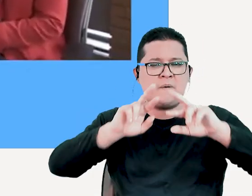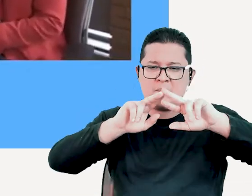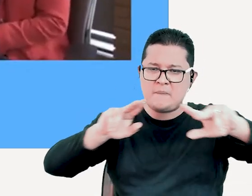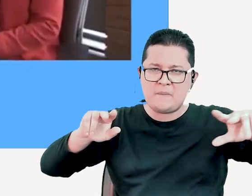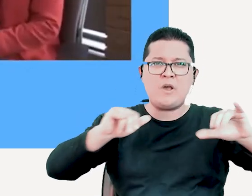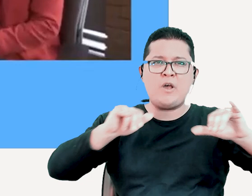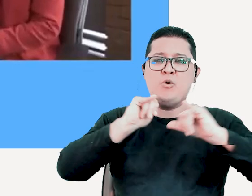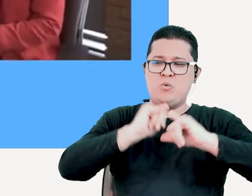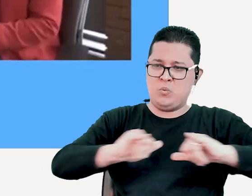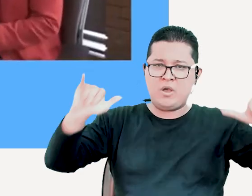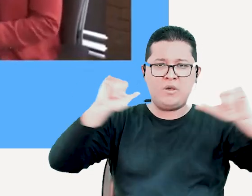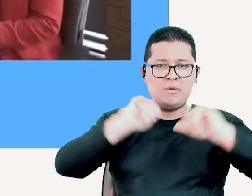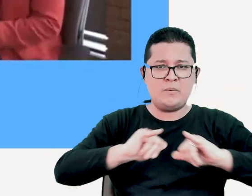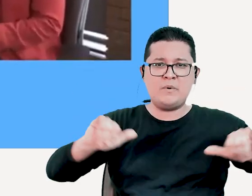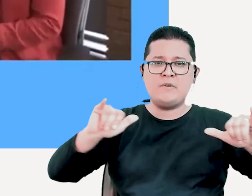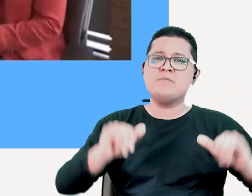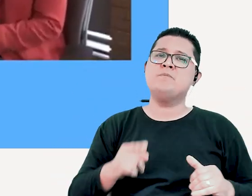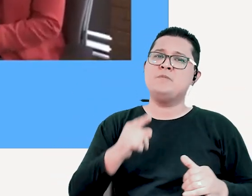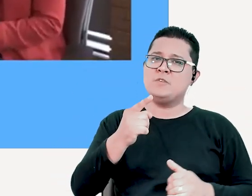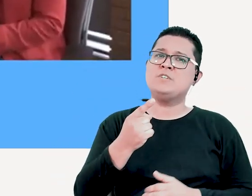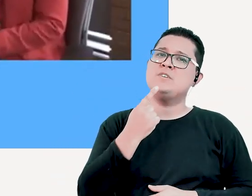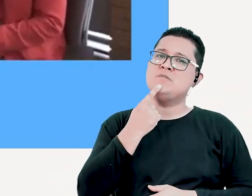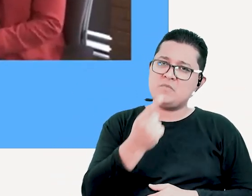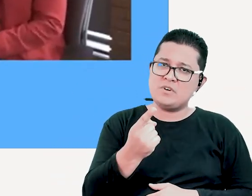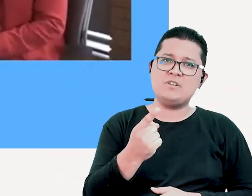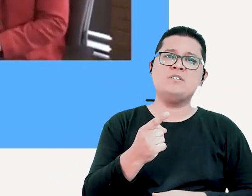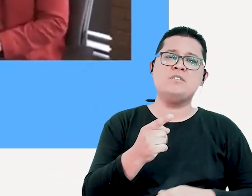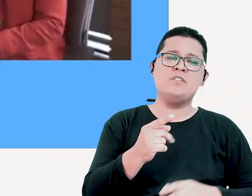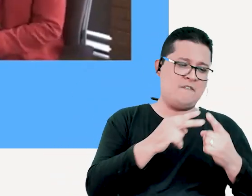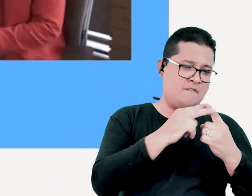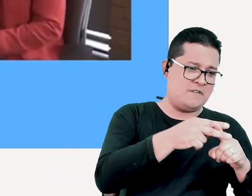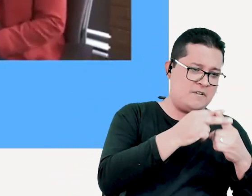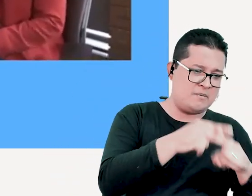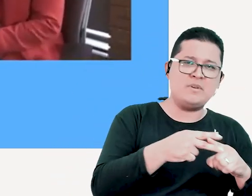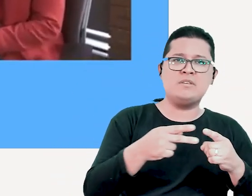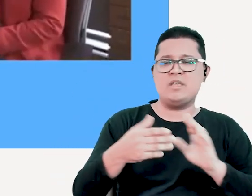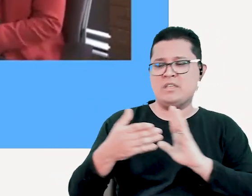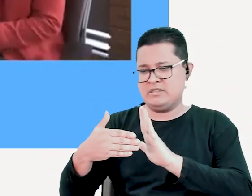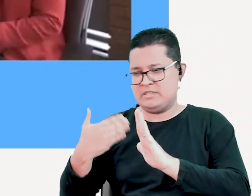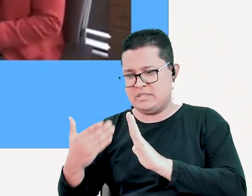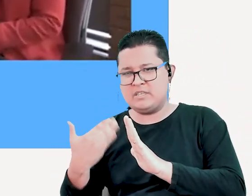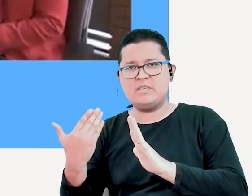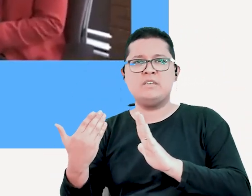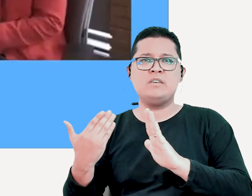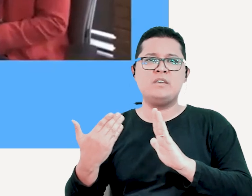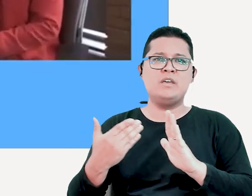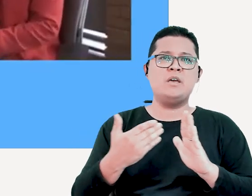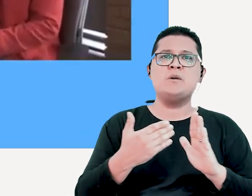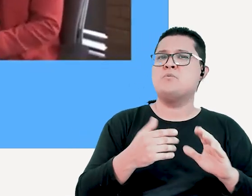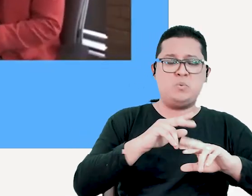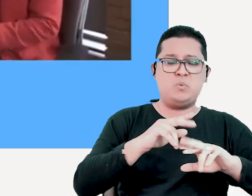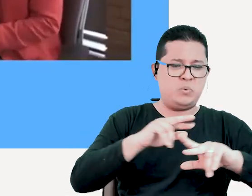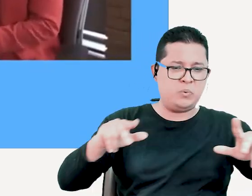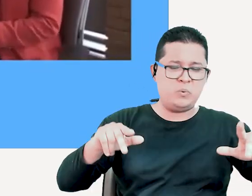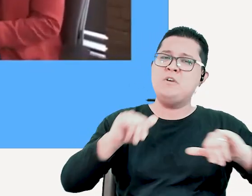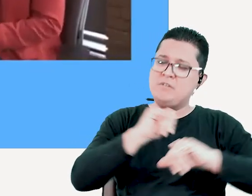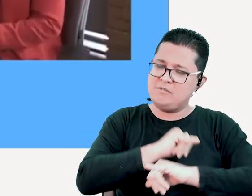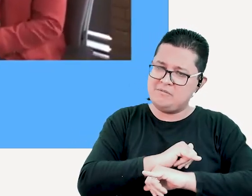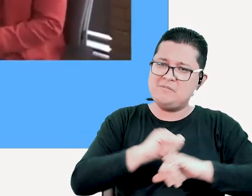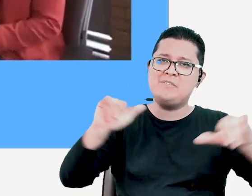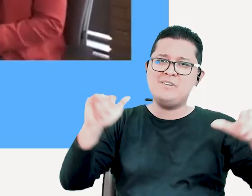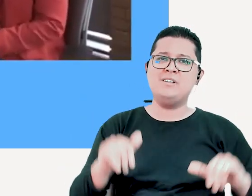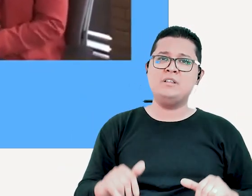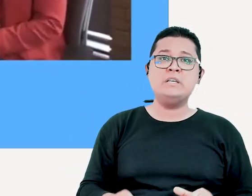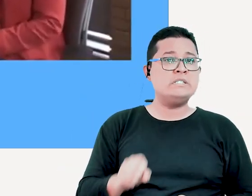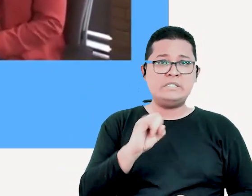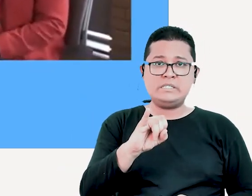as ferramentas, fale sobre os guias, e é isso, né, gente? Quem não é visto, não é lembrado. Então, qualquer novidade, dica